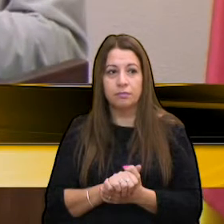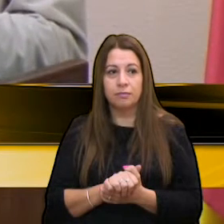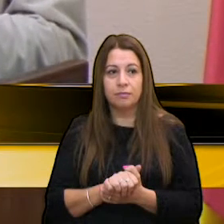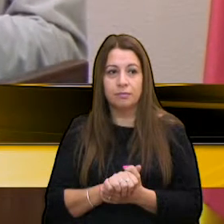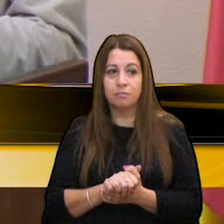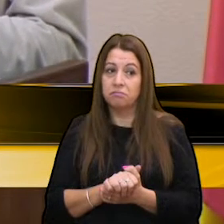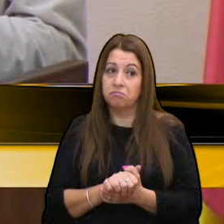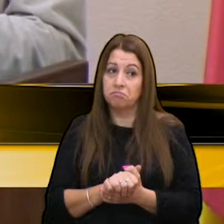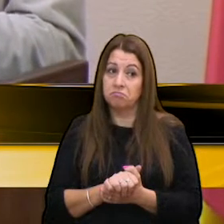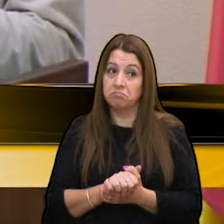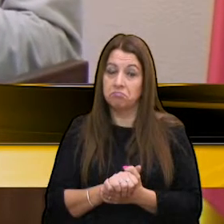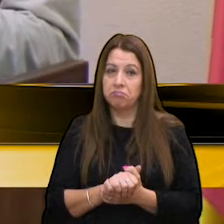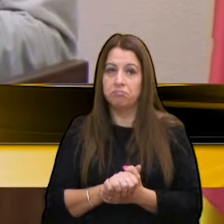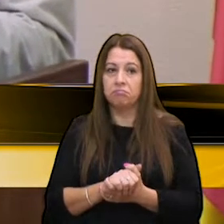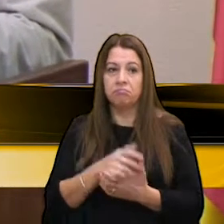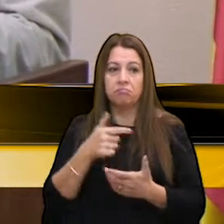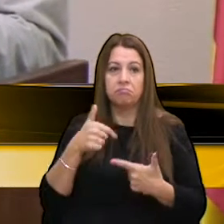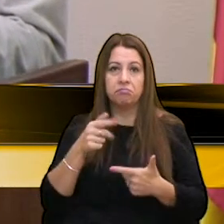Salário constante,